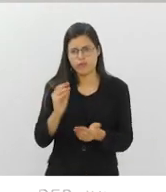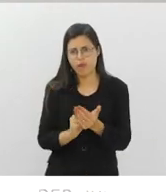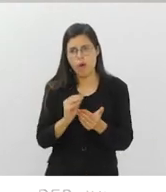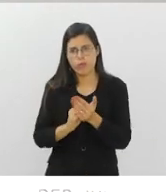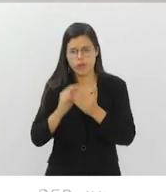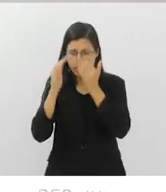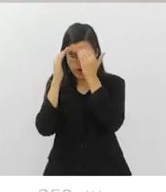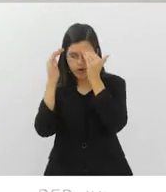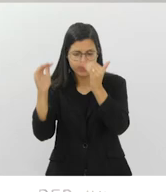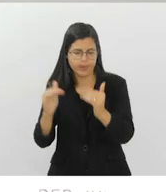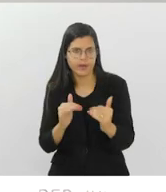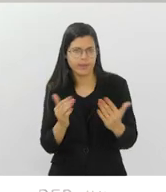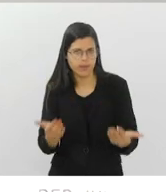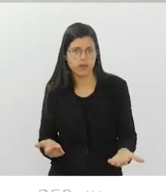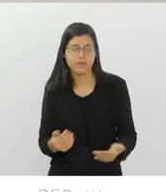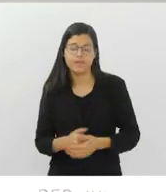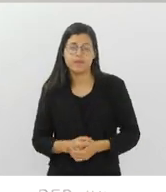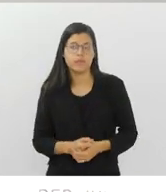absurdos. Sinceramente,